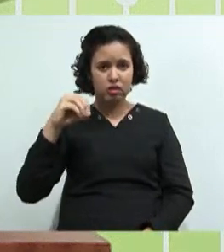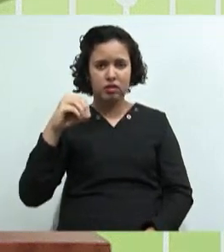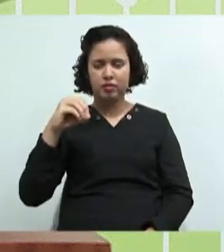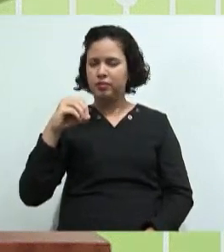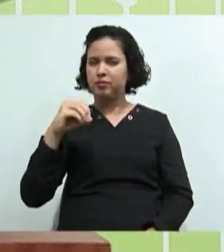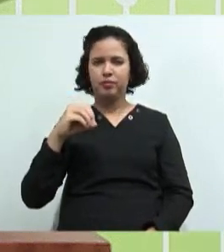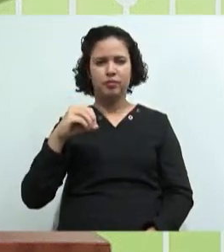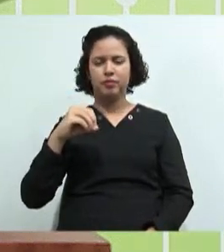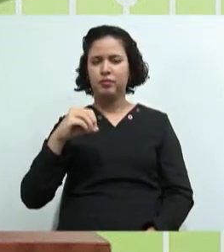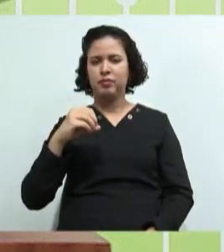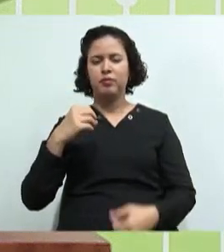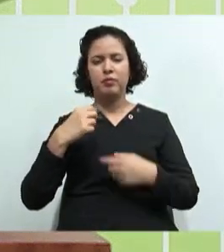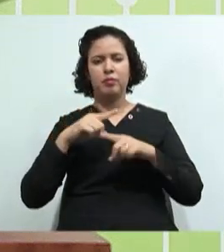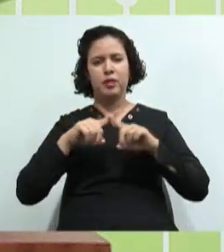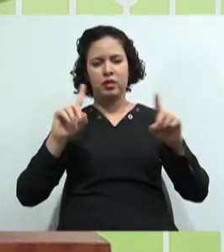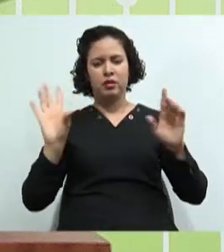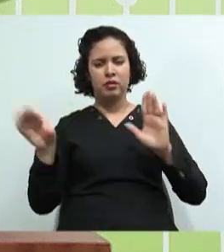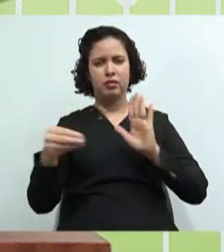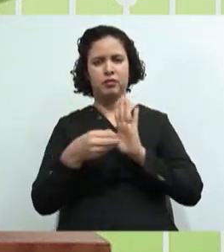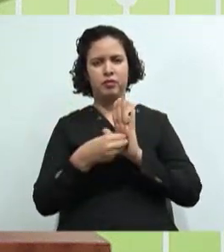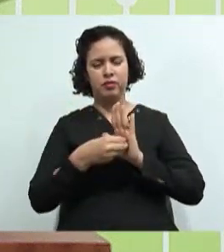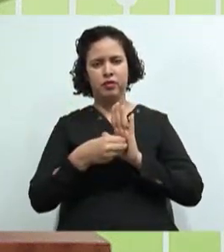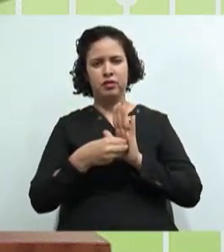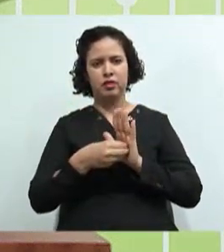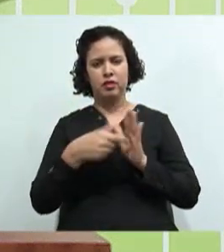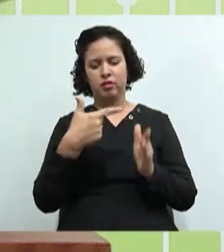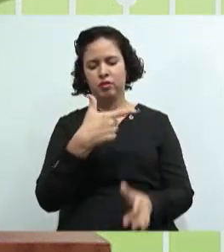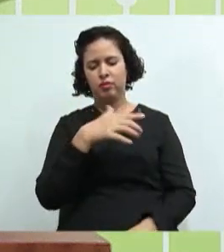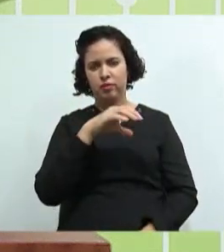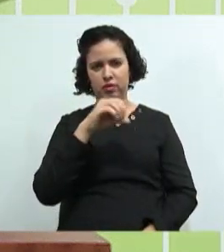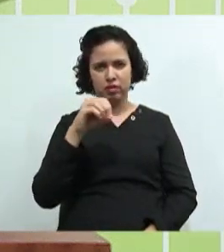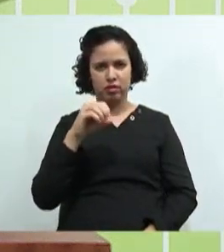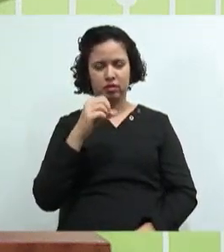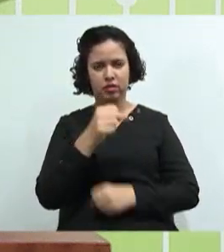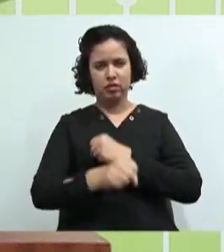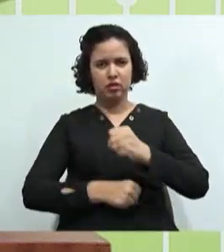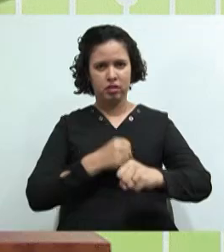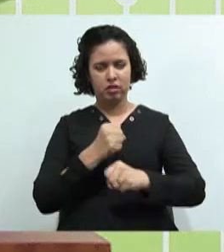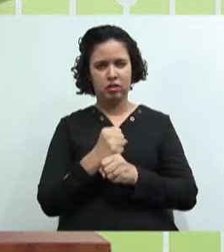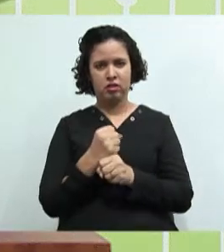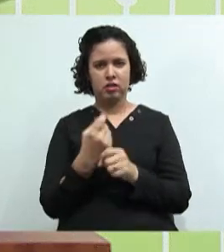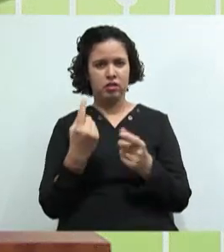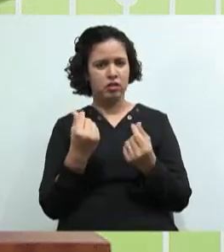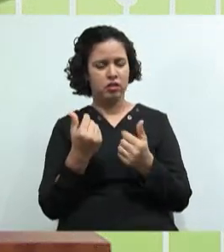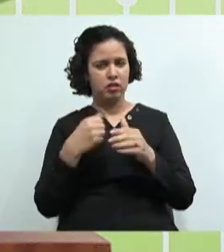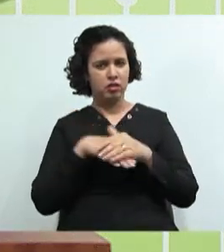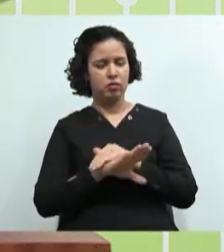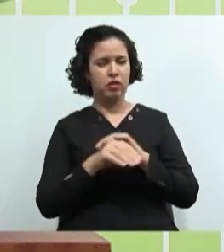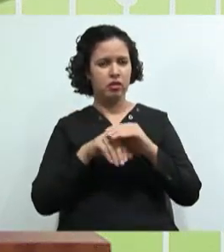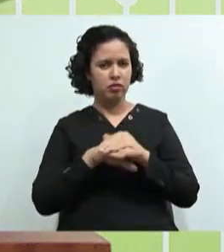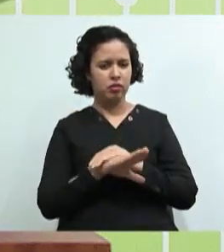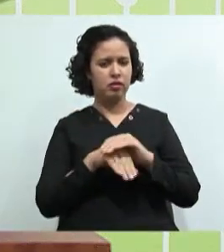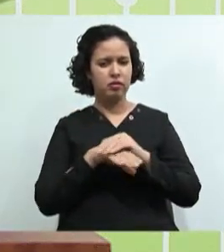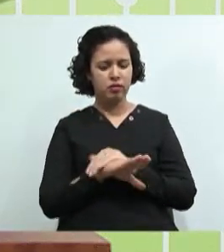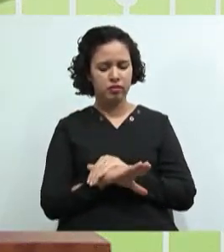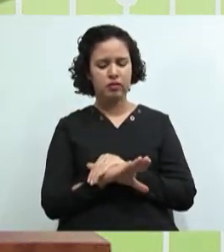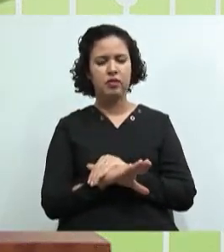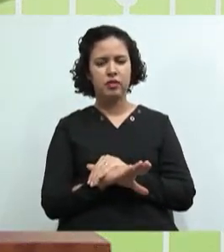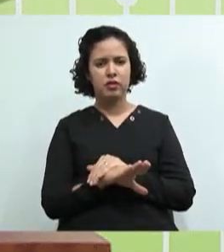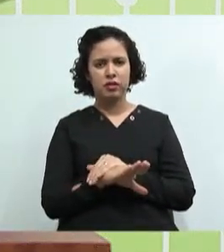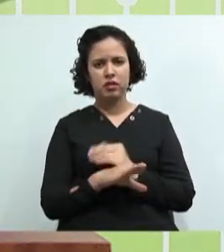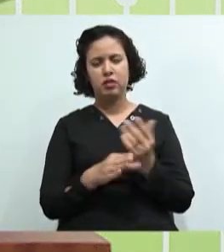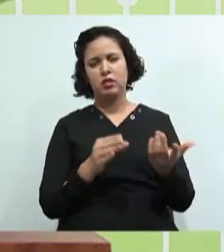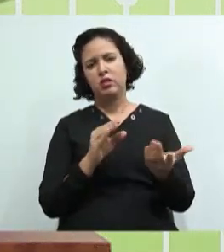eu coloco uma meta, não, daqui a 20 anos eu guardando X dinheiro, olha só, colocando no papel ali, verificando a questão